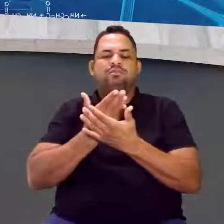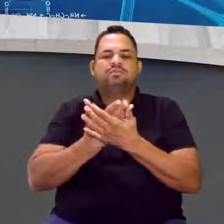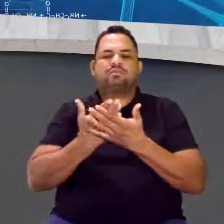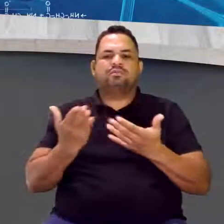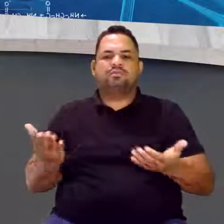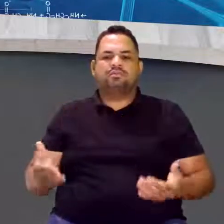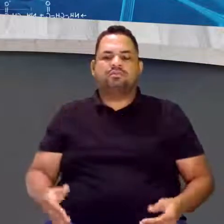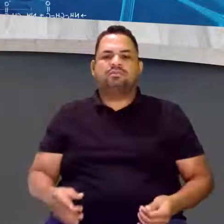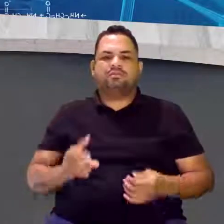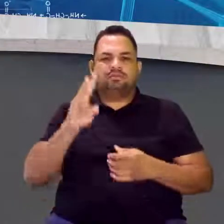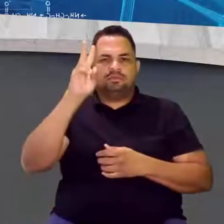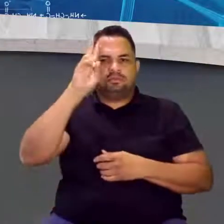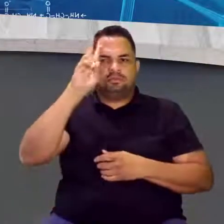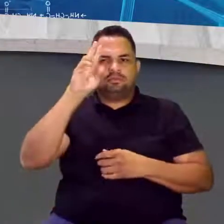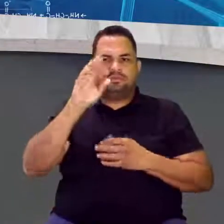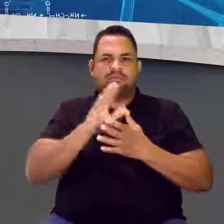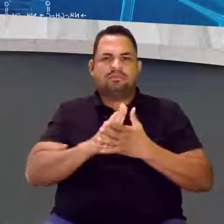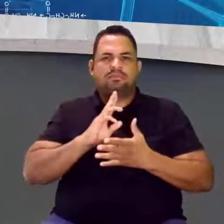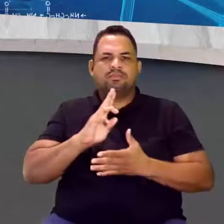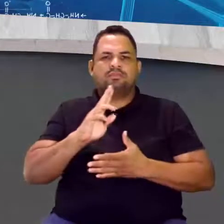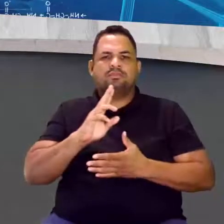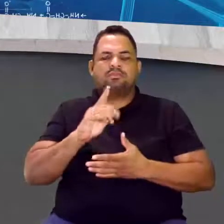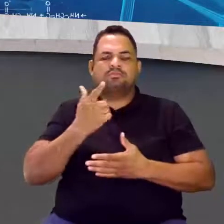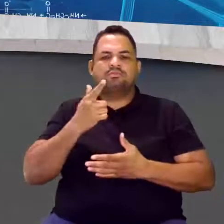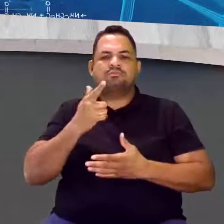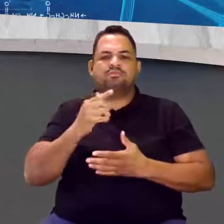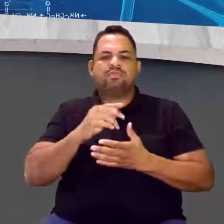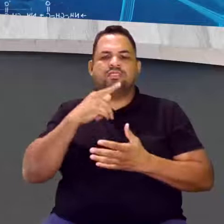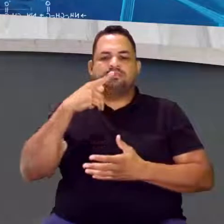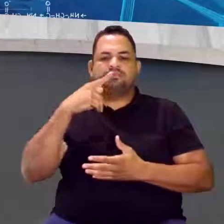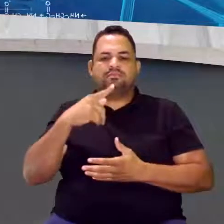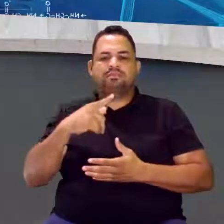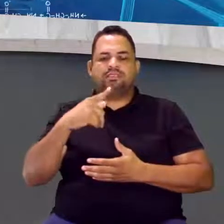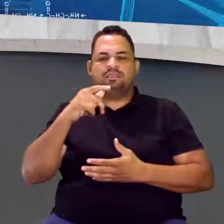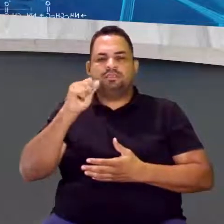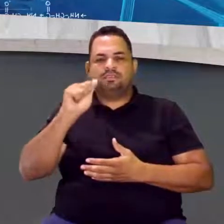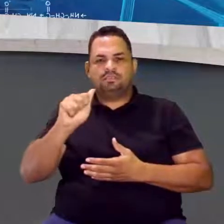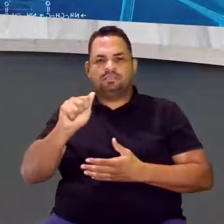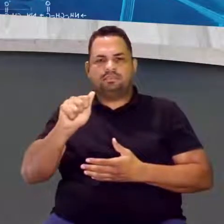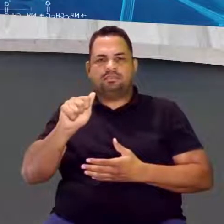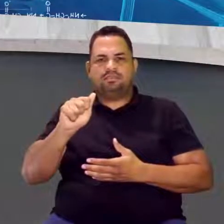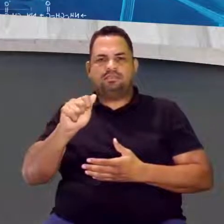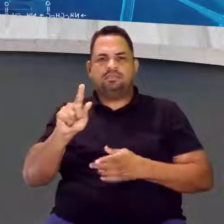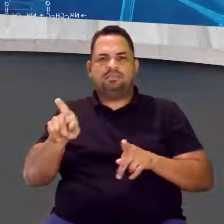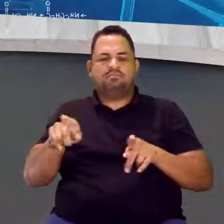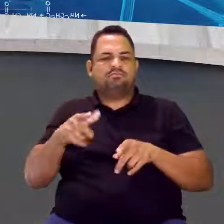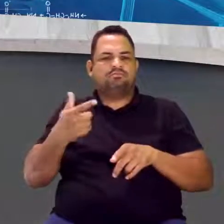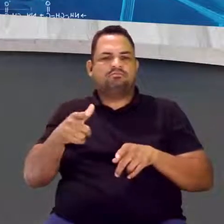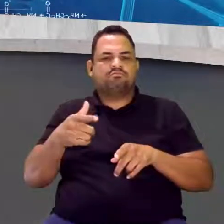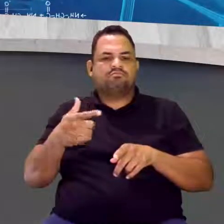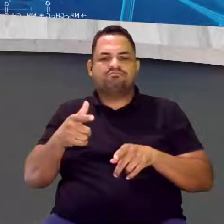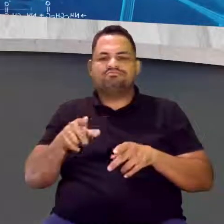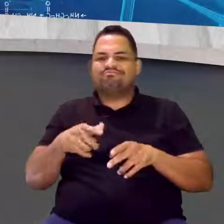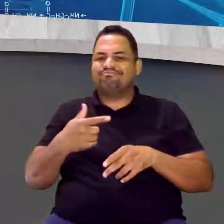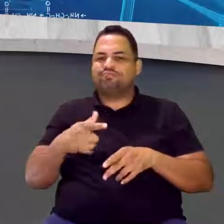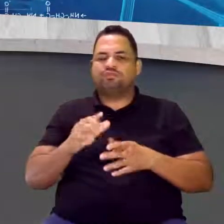abordamos, lembrando que sem pressão atmosférica também não existe